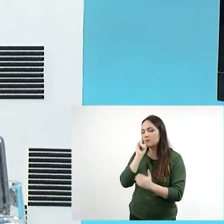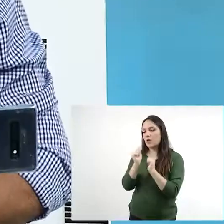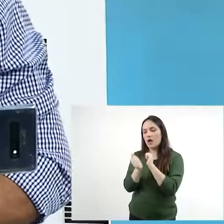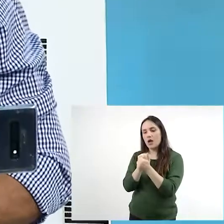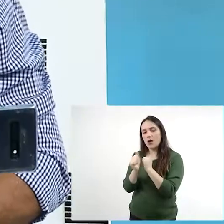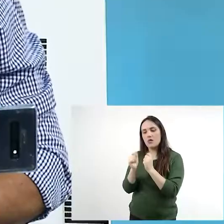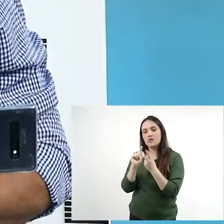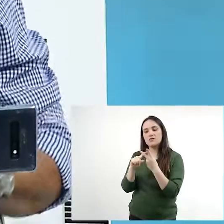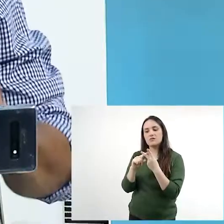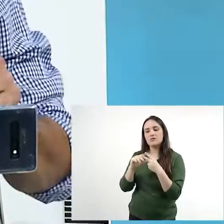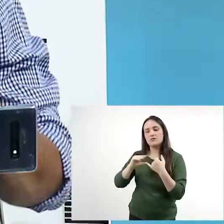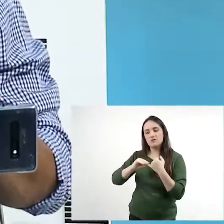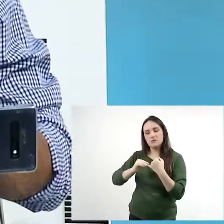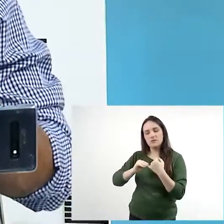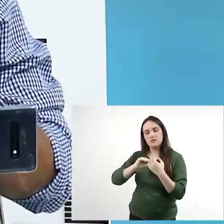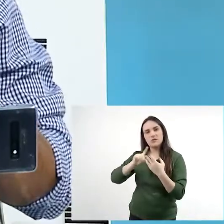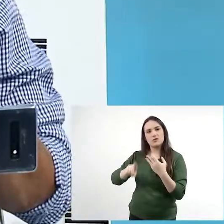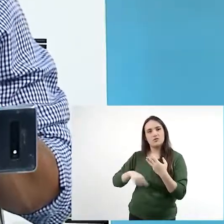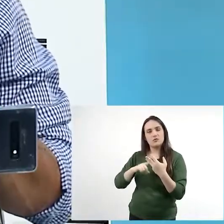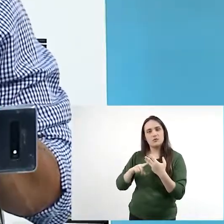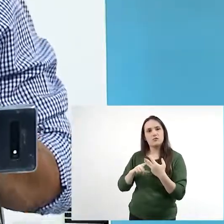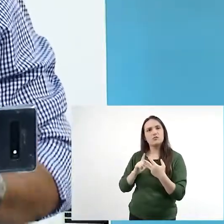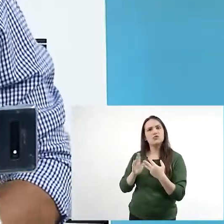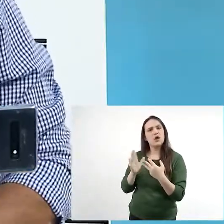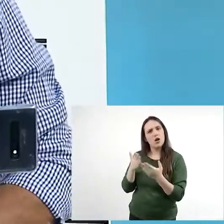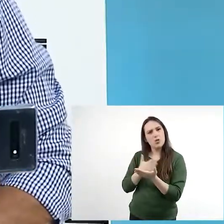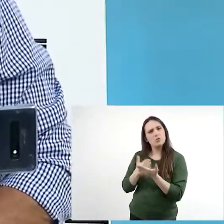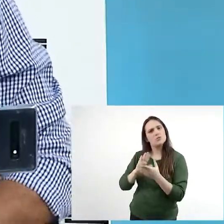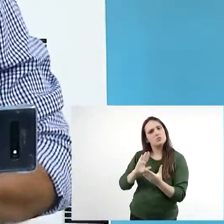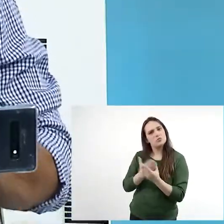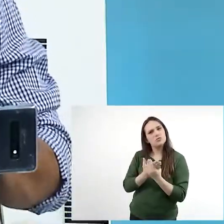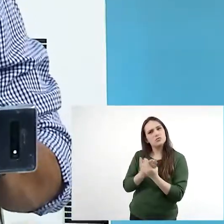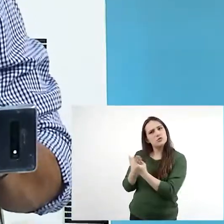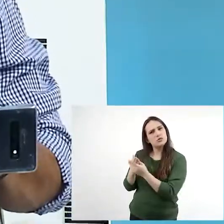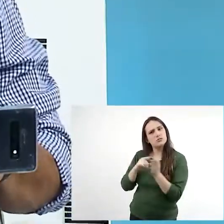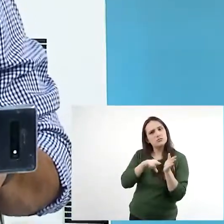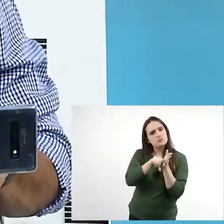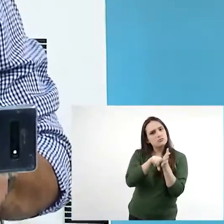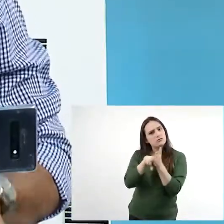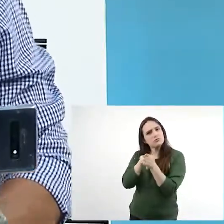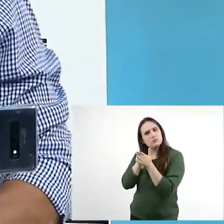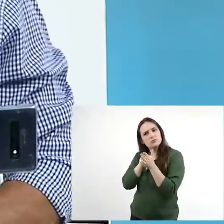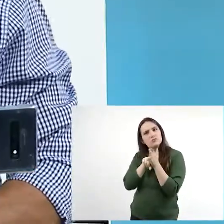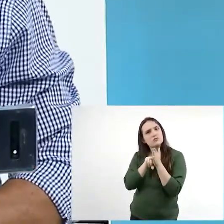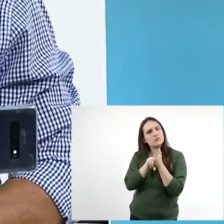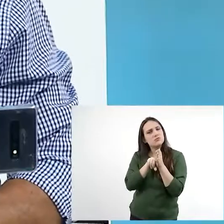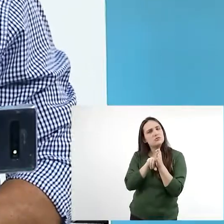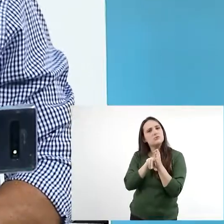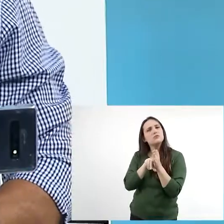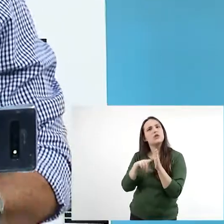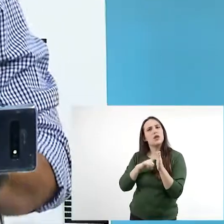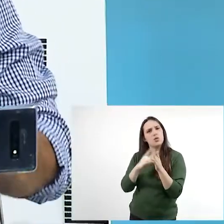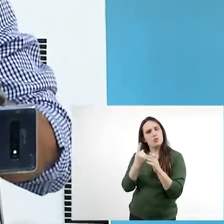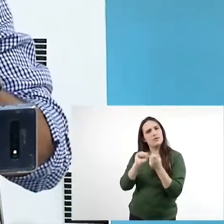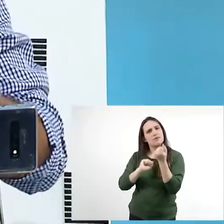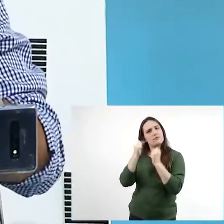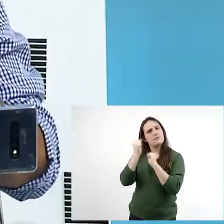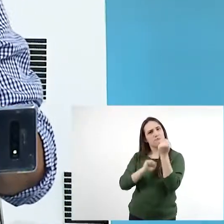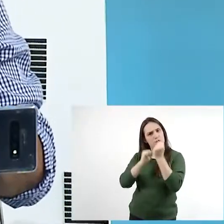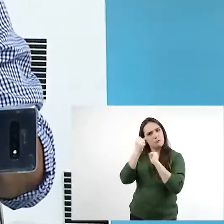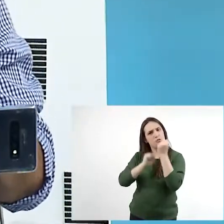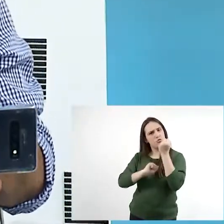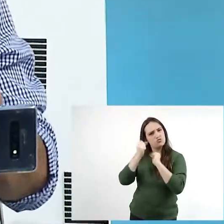arroz, feijão. Abrimos um procedimento de investigação coletiva contra uma indústria